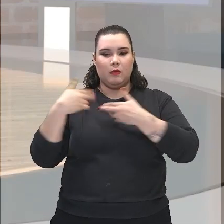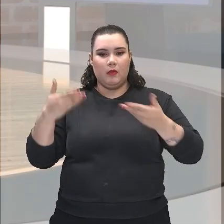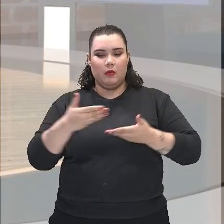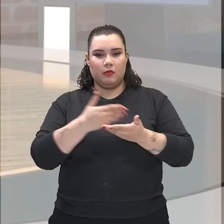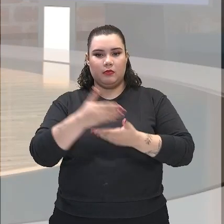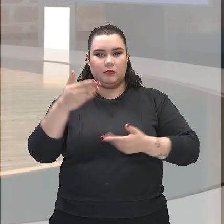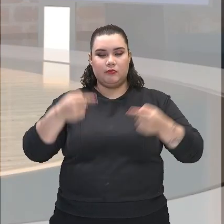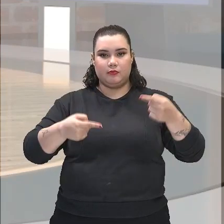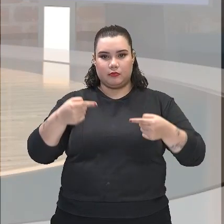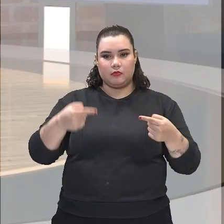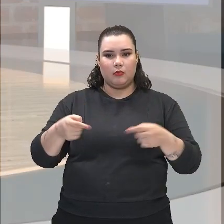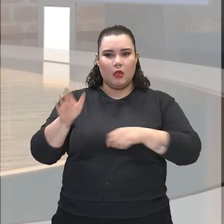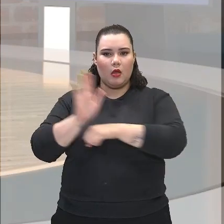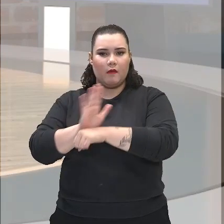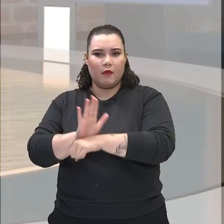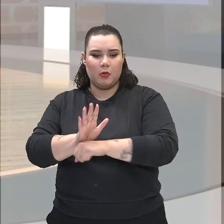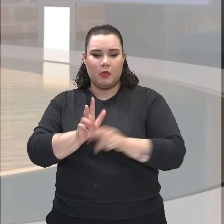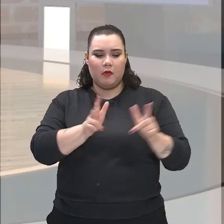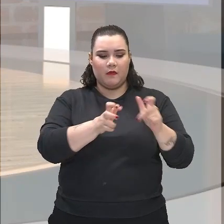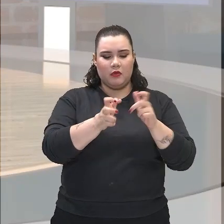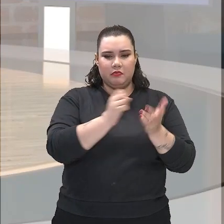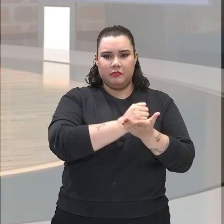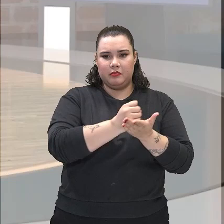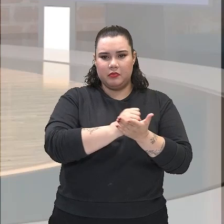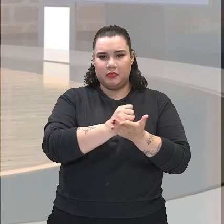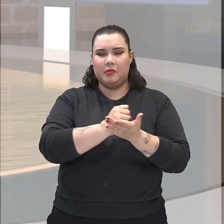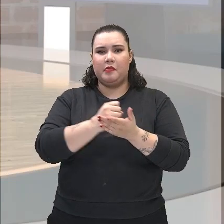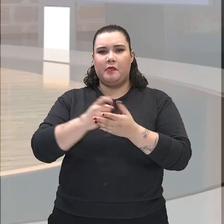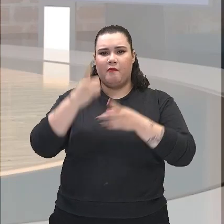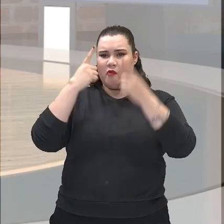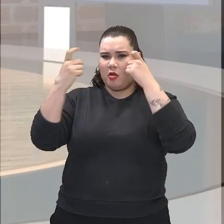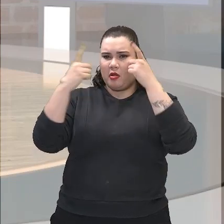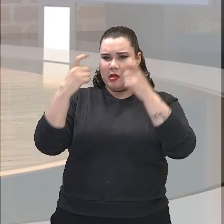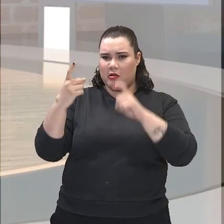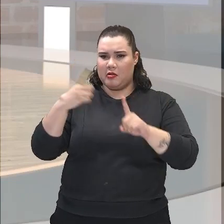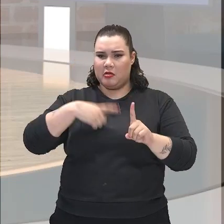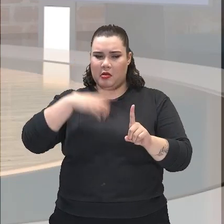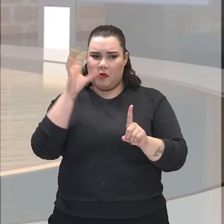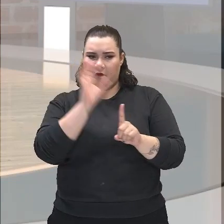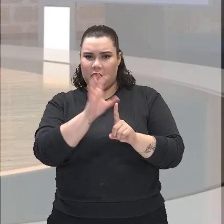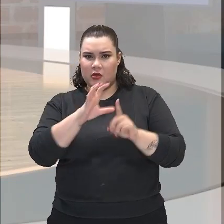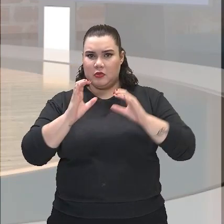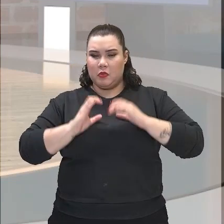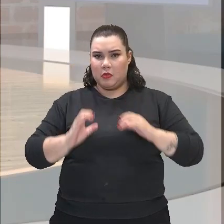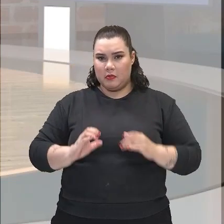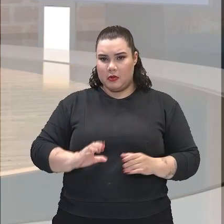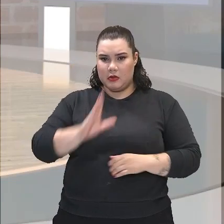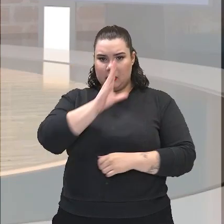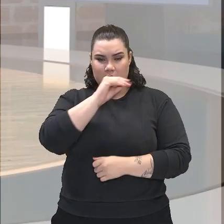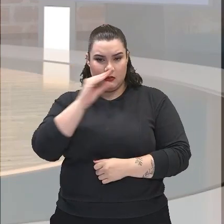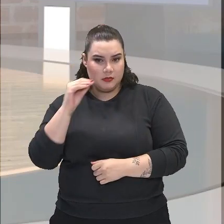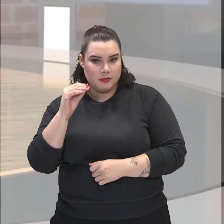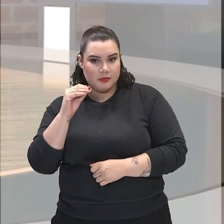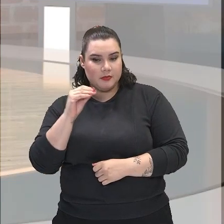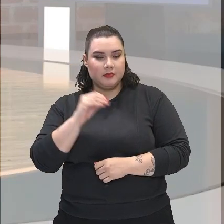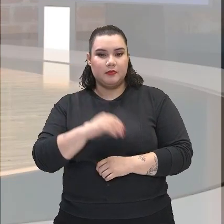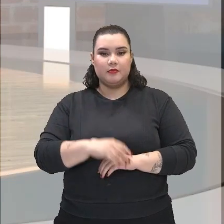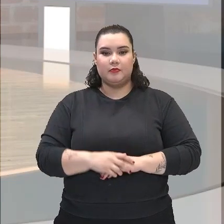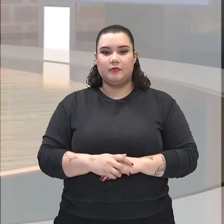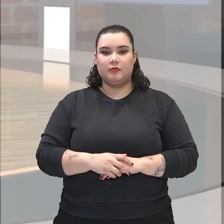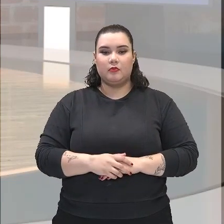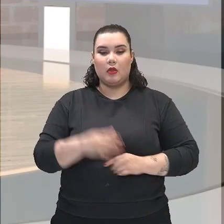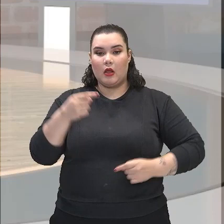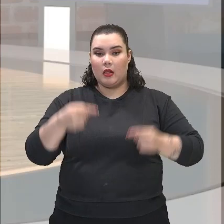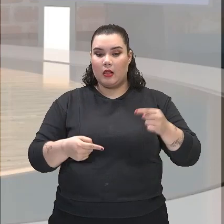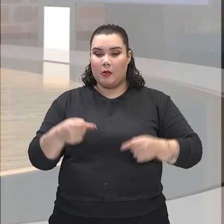tema: os filmes e videogames com cenas violentas afetam o comportamento das nossas crianças? Para